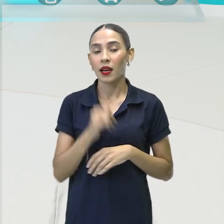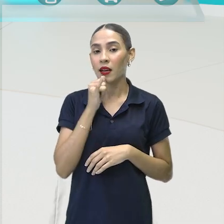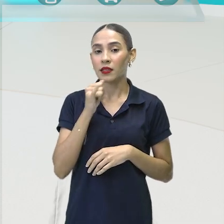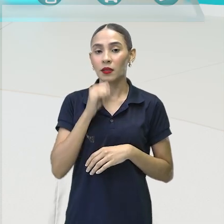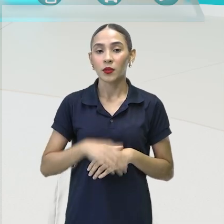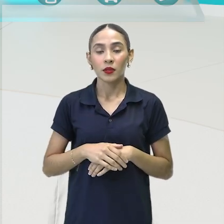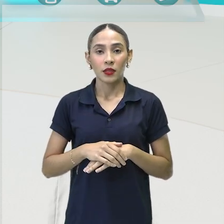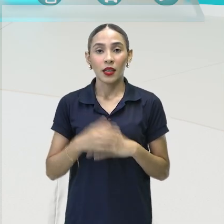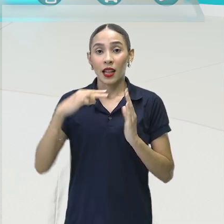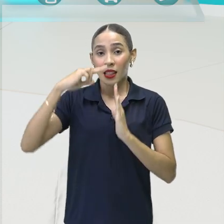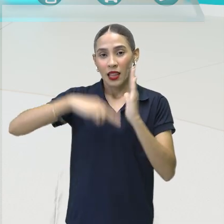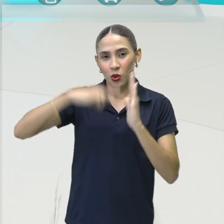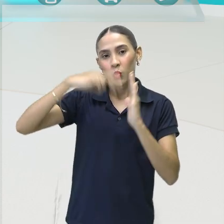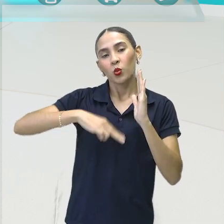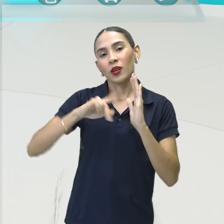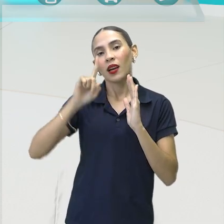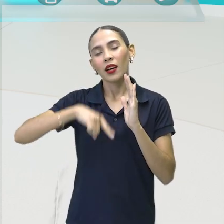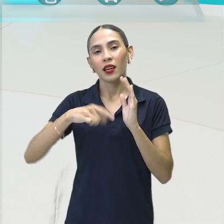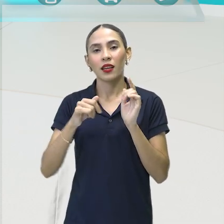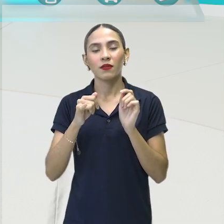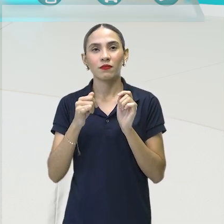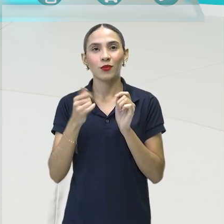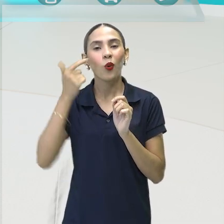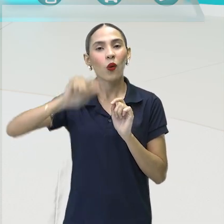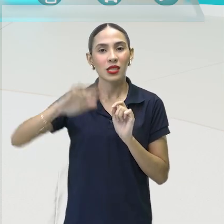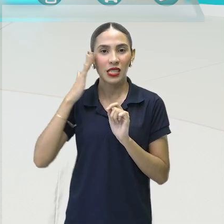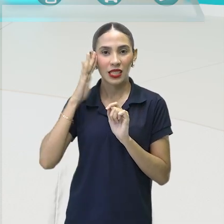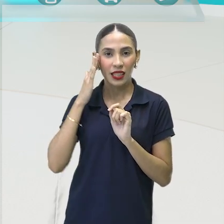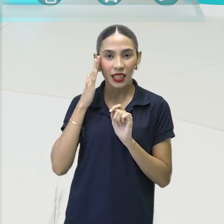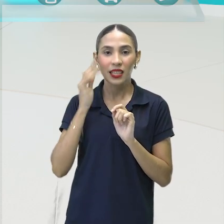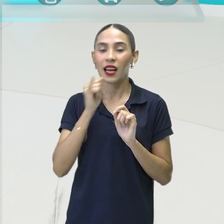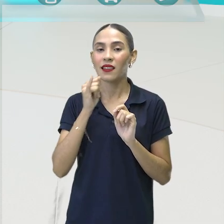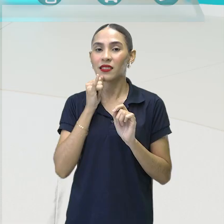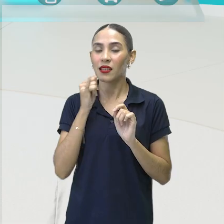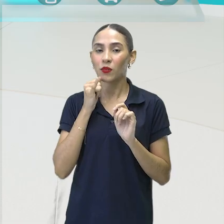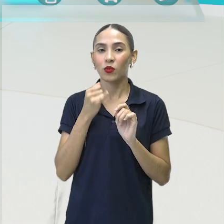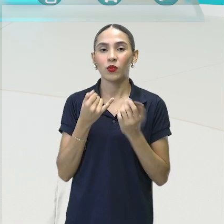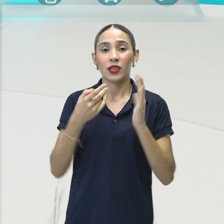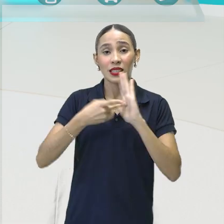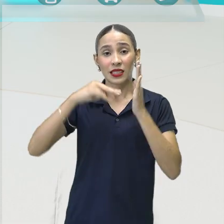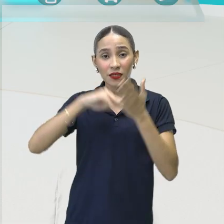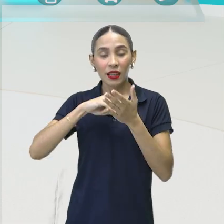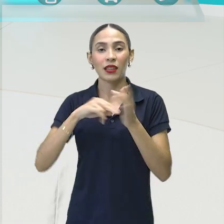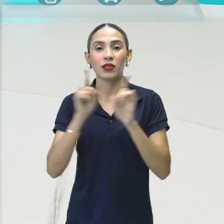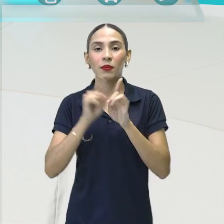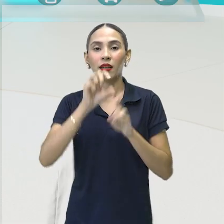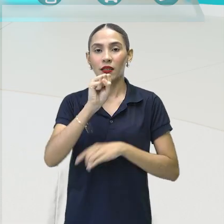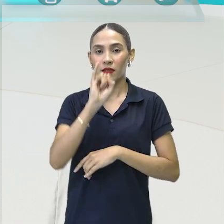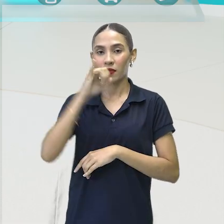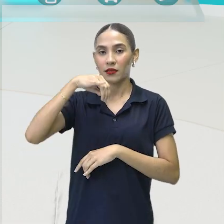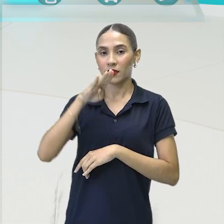se fala dessa leitura, é eu conseguir entender os signos e símbolos que estão ao nosso